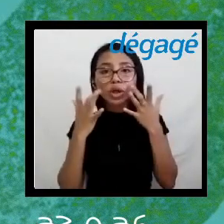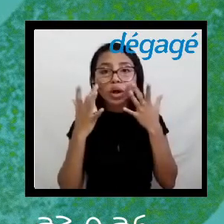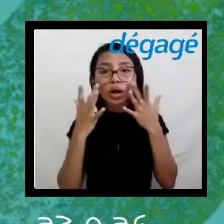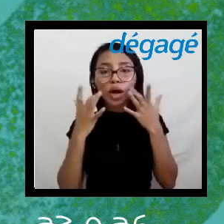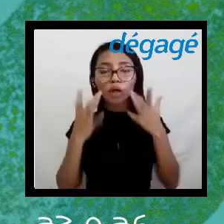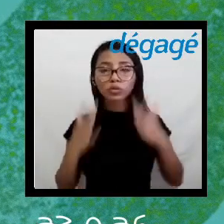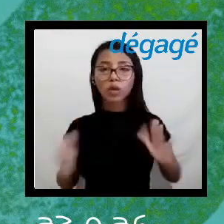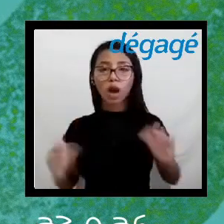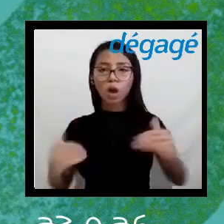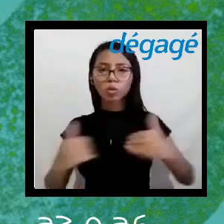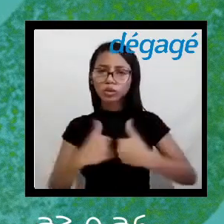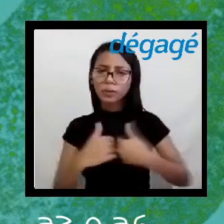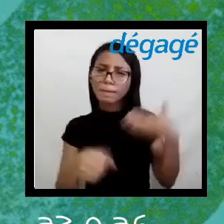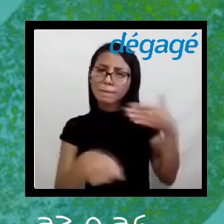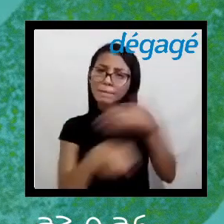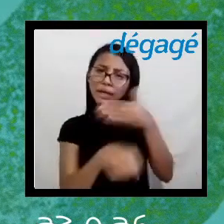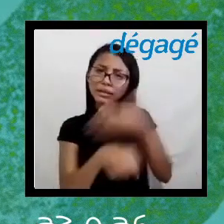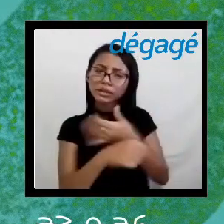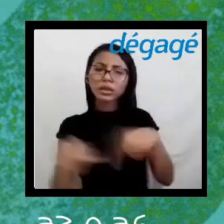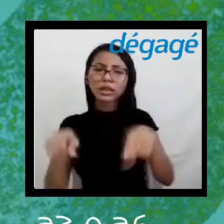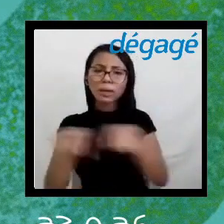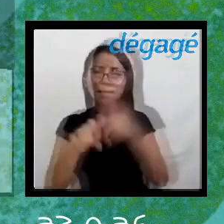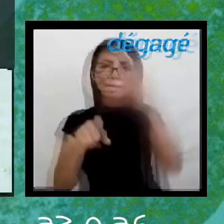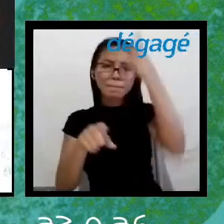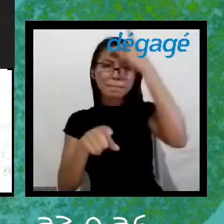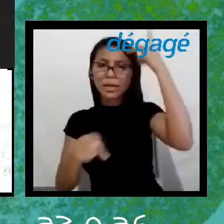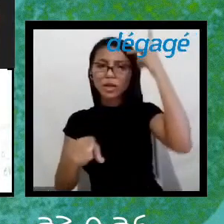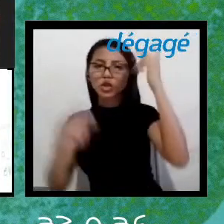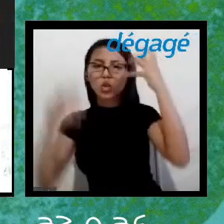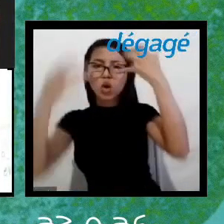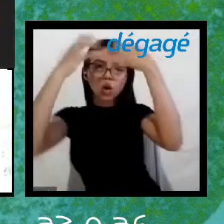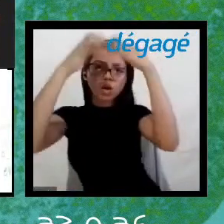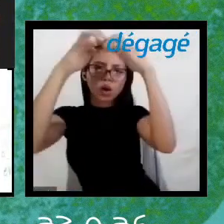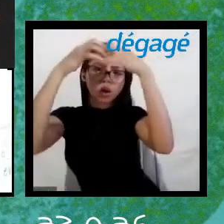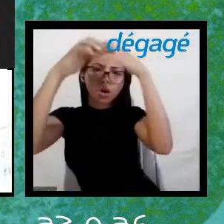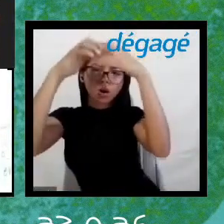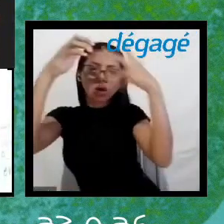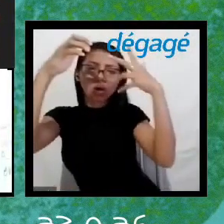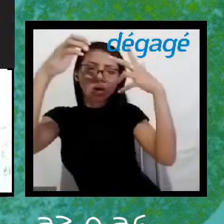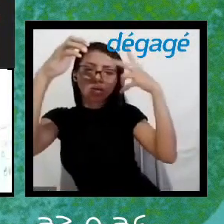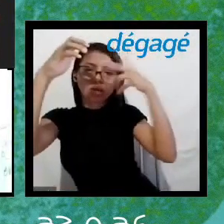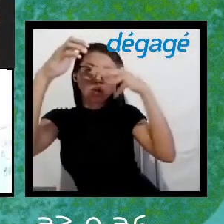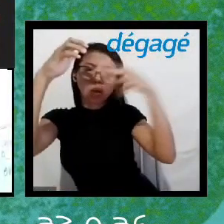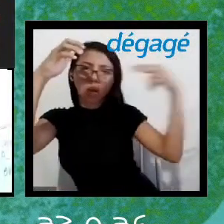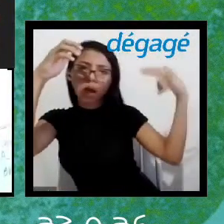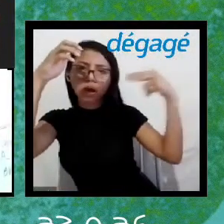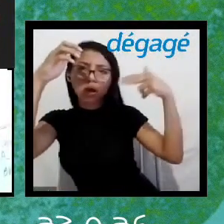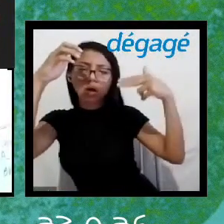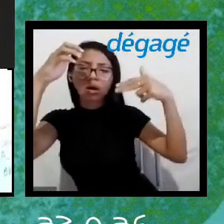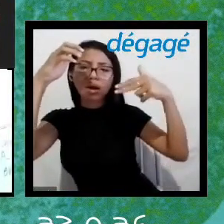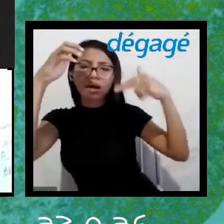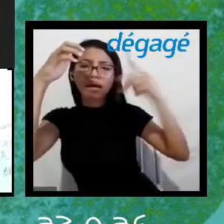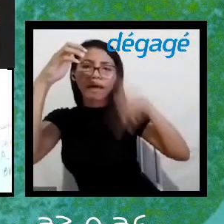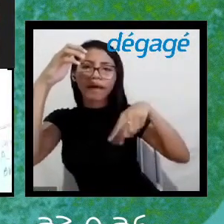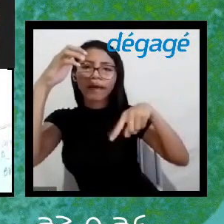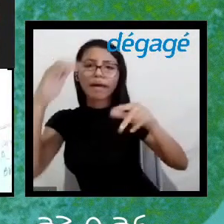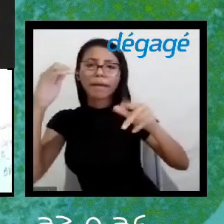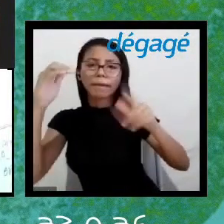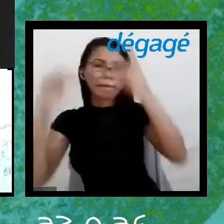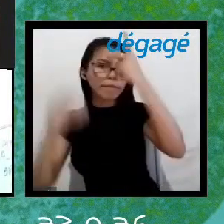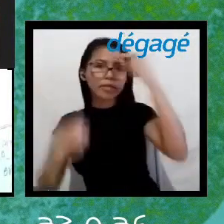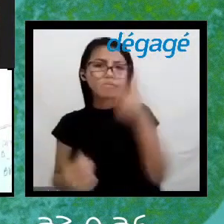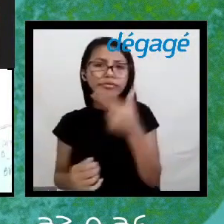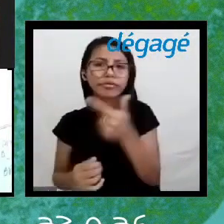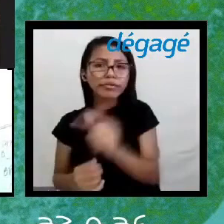vocês se organizam, e depois também para o Fábio. A Cris faz a pergunta que é a mais difícil, que eu